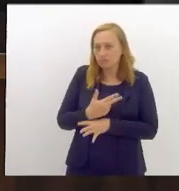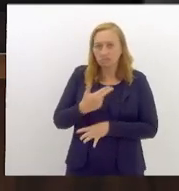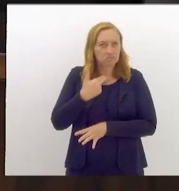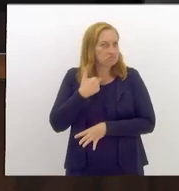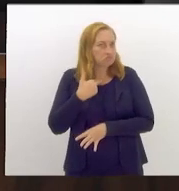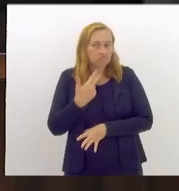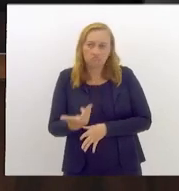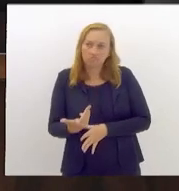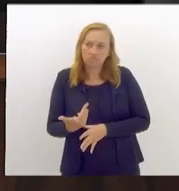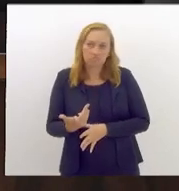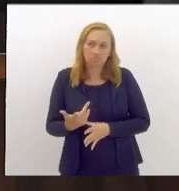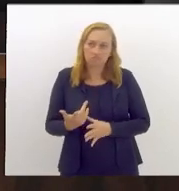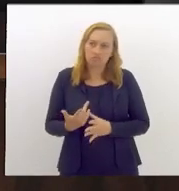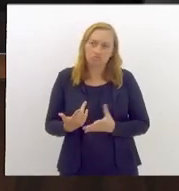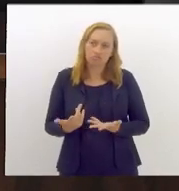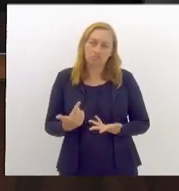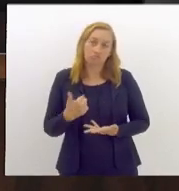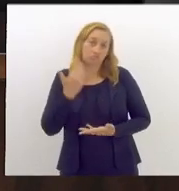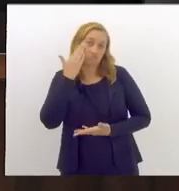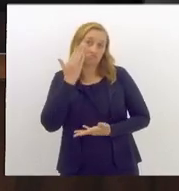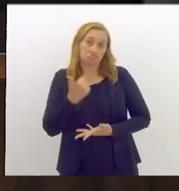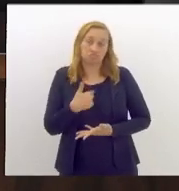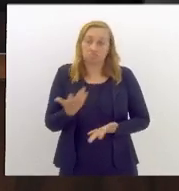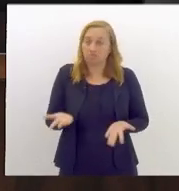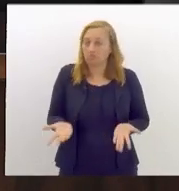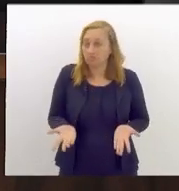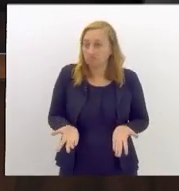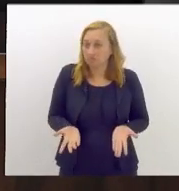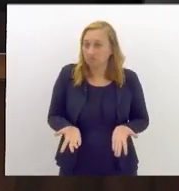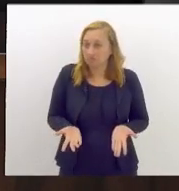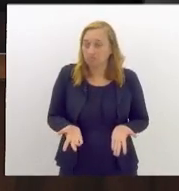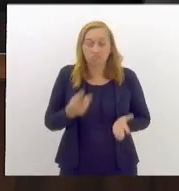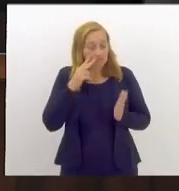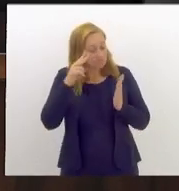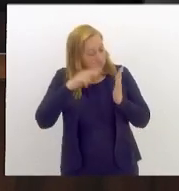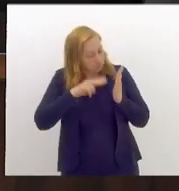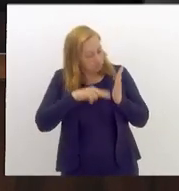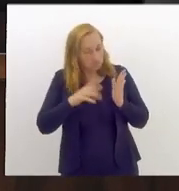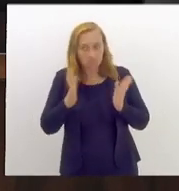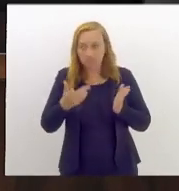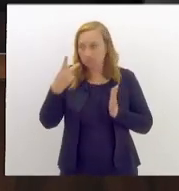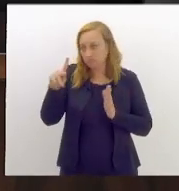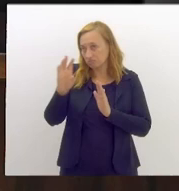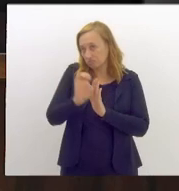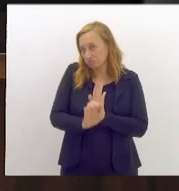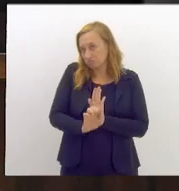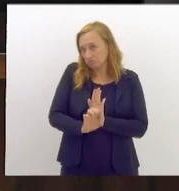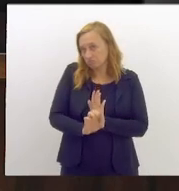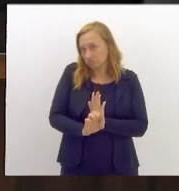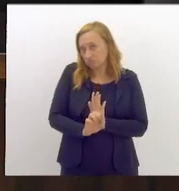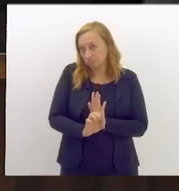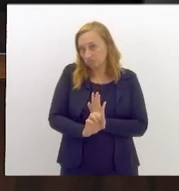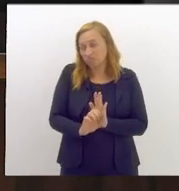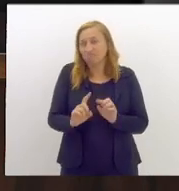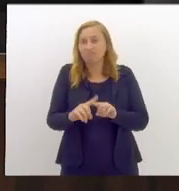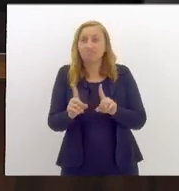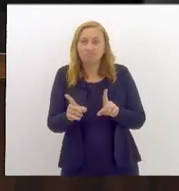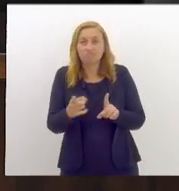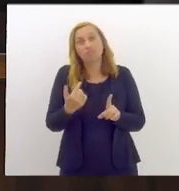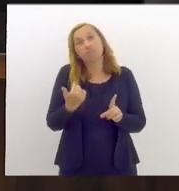ter o reflorestamento entendo eu ela eu li agora a emenda de vossa excelência Mas